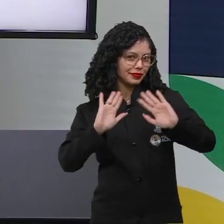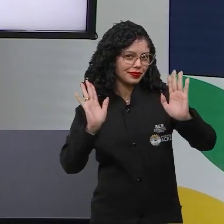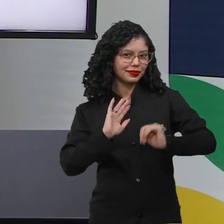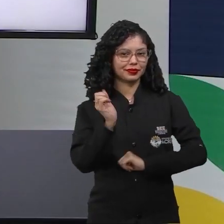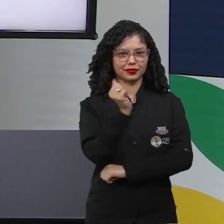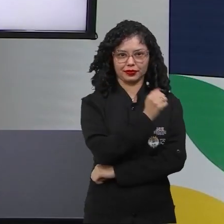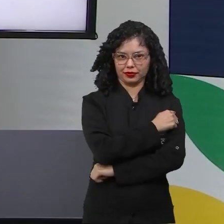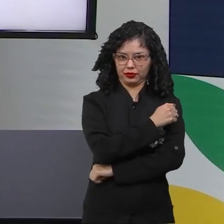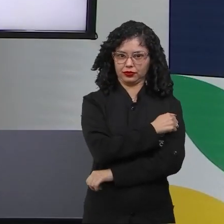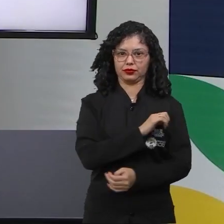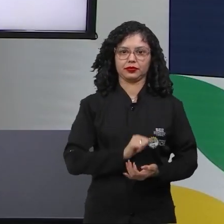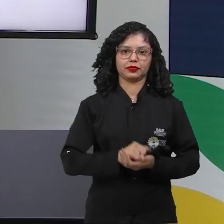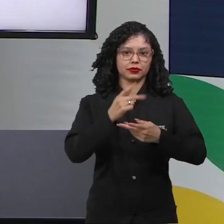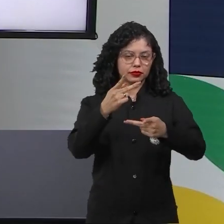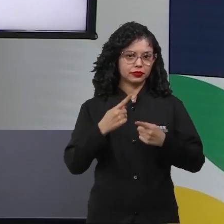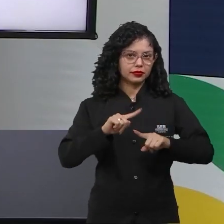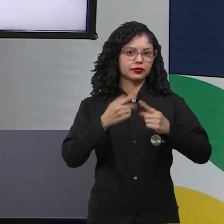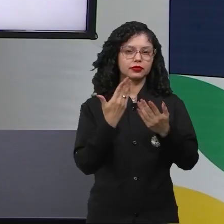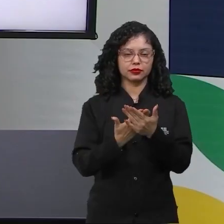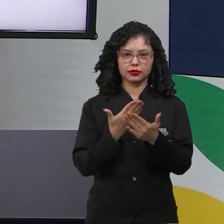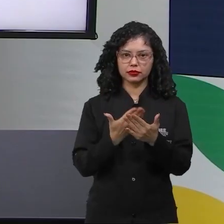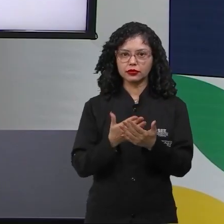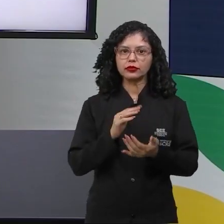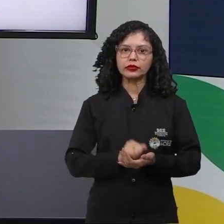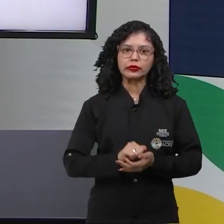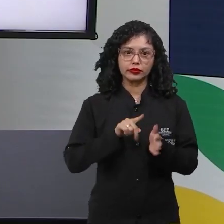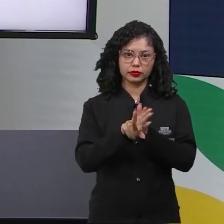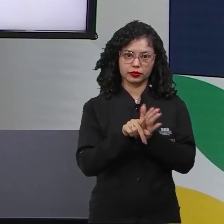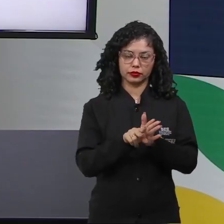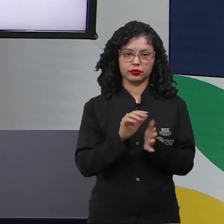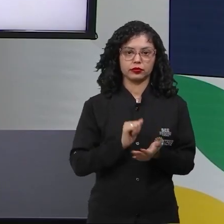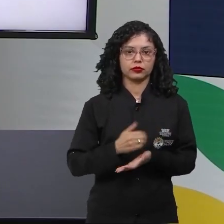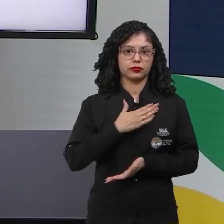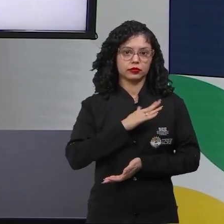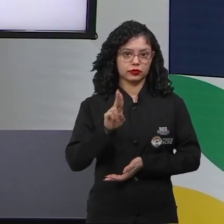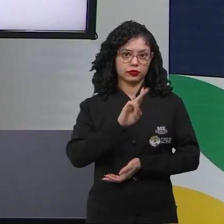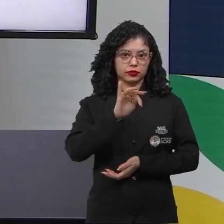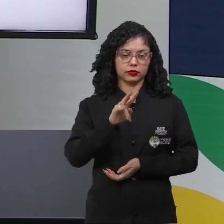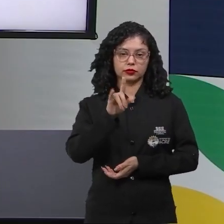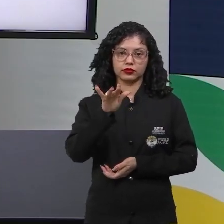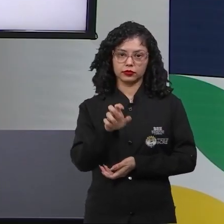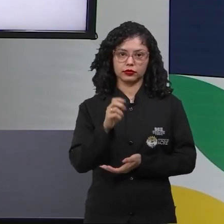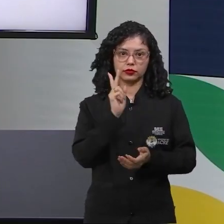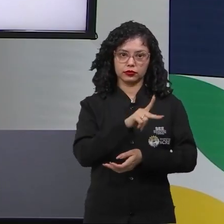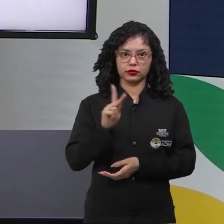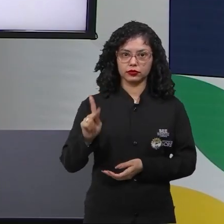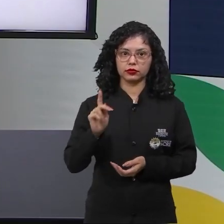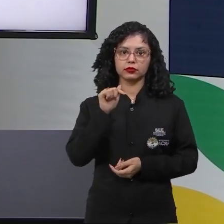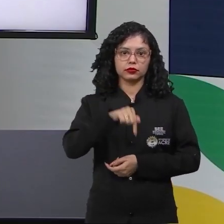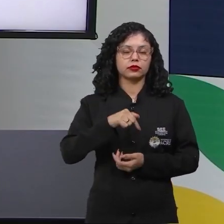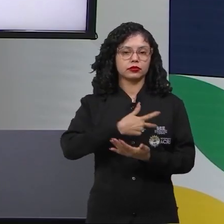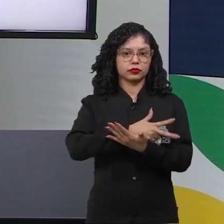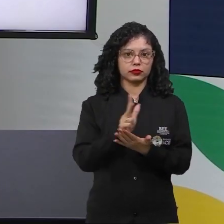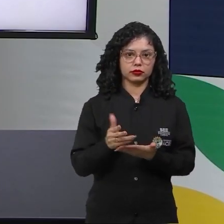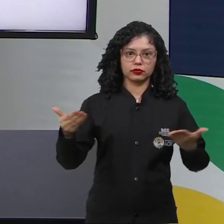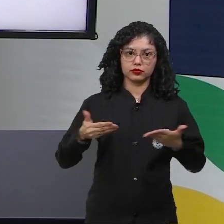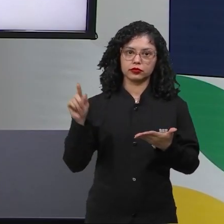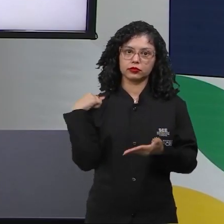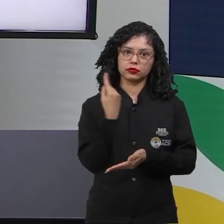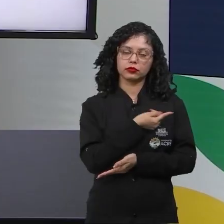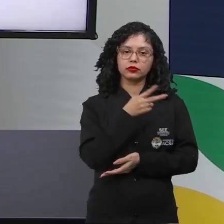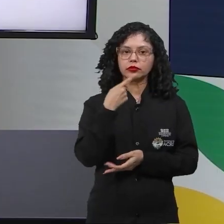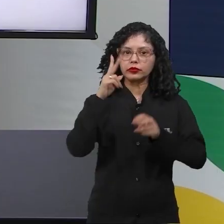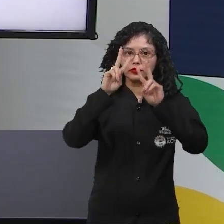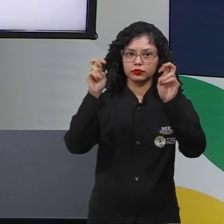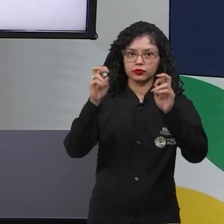Olá, queridos estudantes, sejam muito bem-vindos para mais uma aula de Biologia. Meu nome é Joverlane Paula, sou professora aqui do SEMEAC e hoje vamos estar